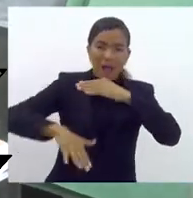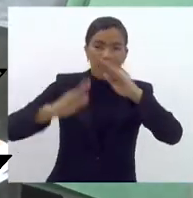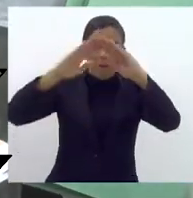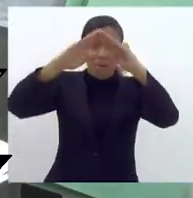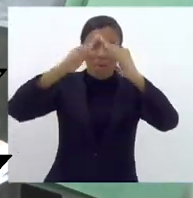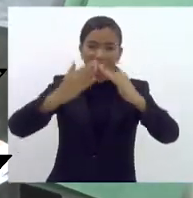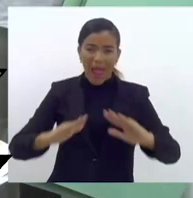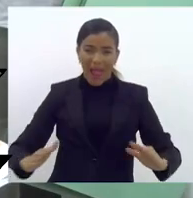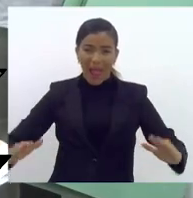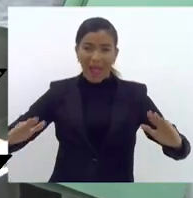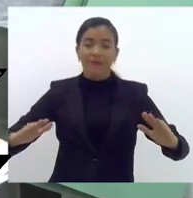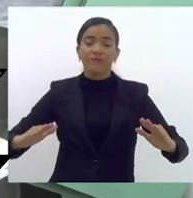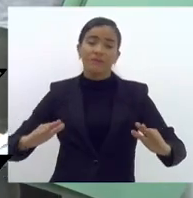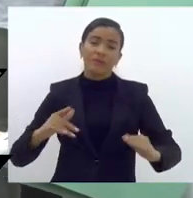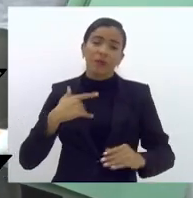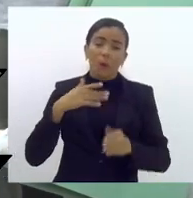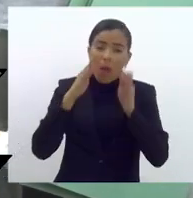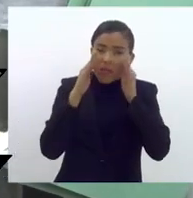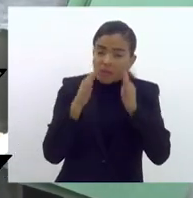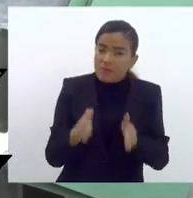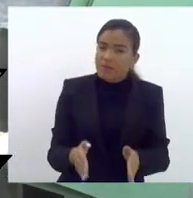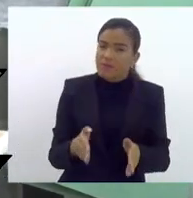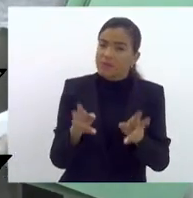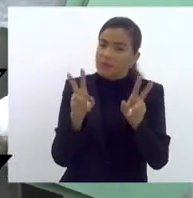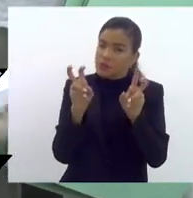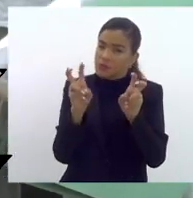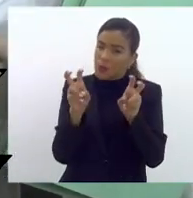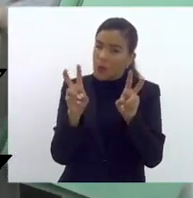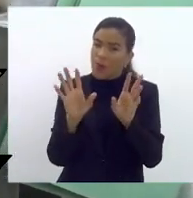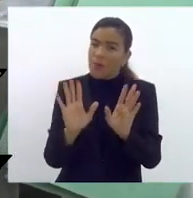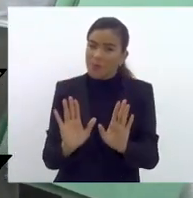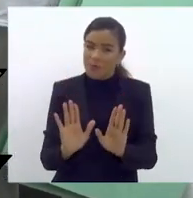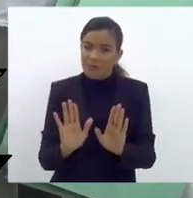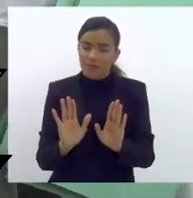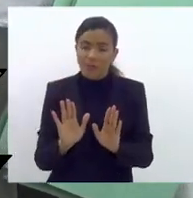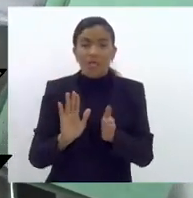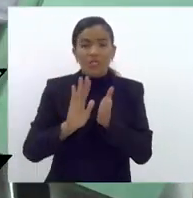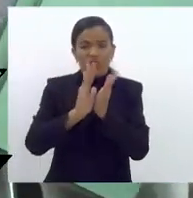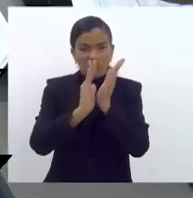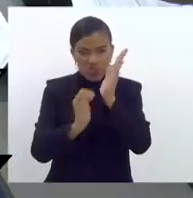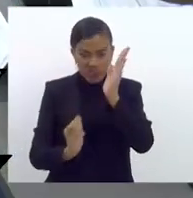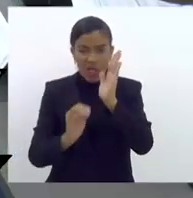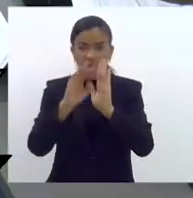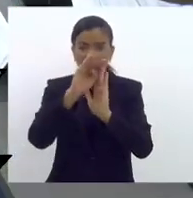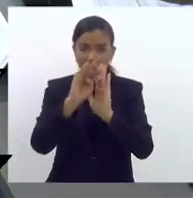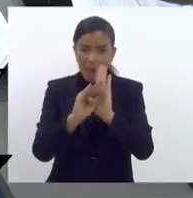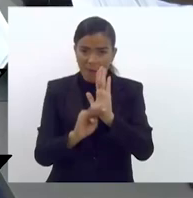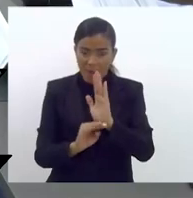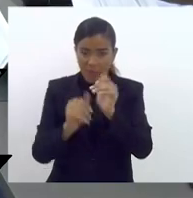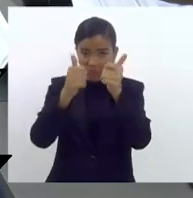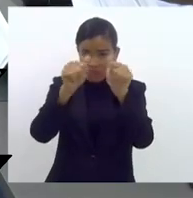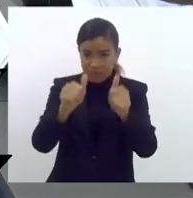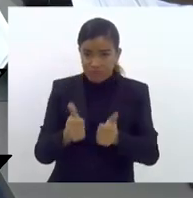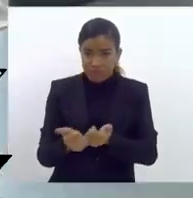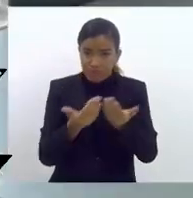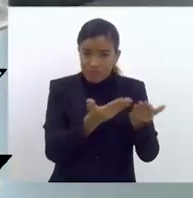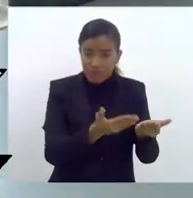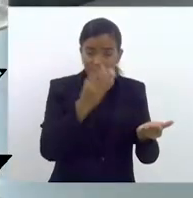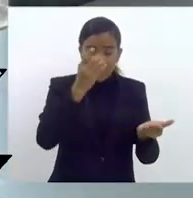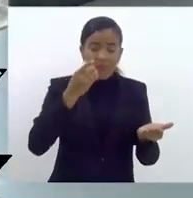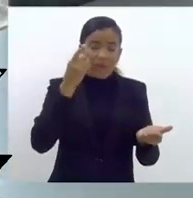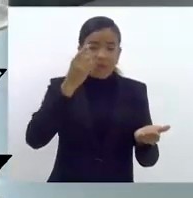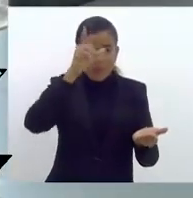meteu alguma coisa específica sobre esse tema então retirado de pauta com vistas para o Gabi que tá do Luiz Paulo